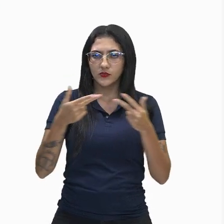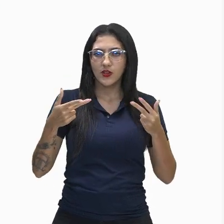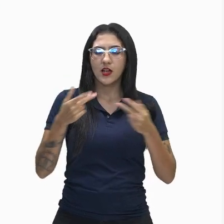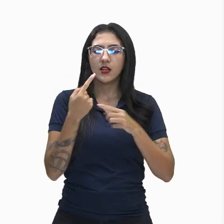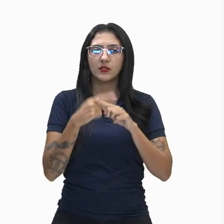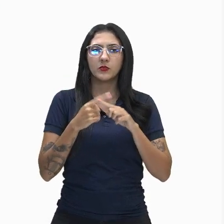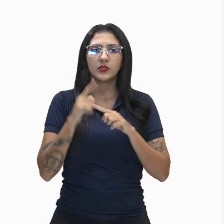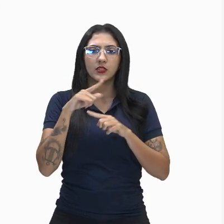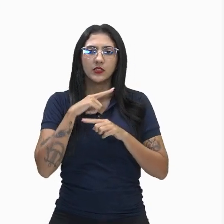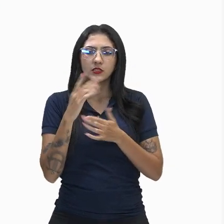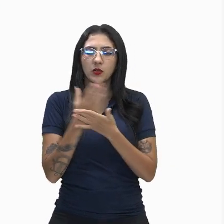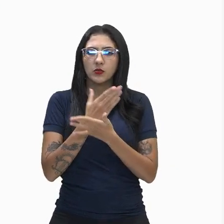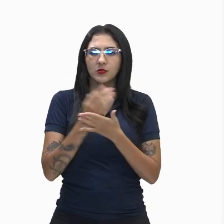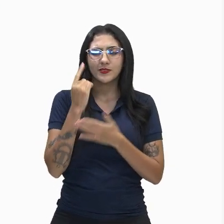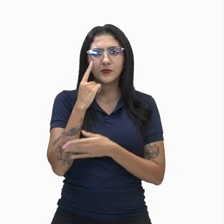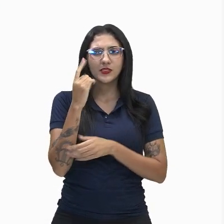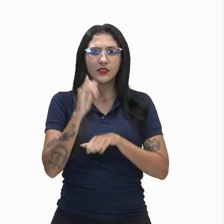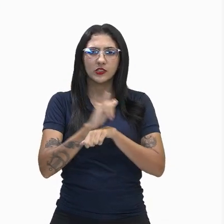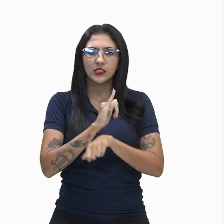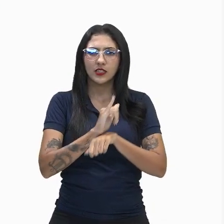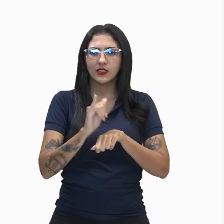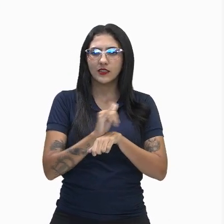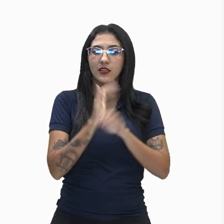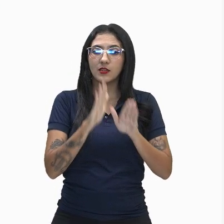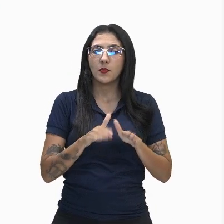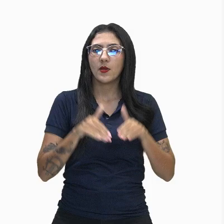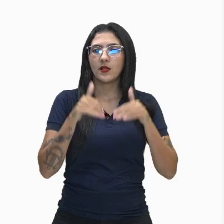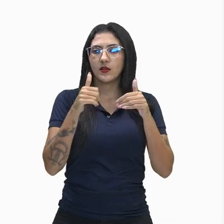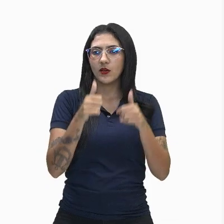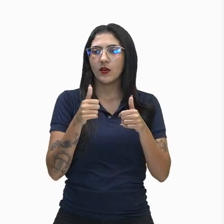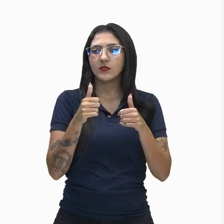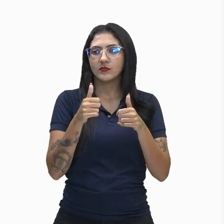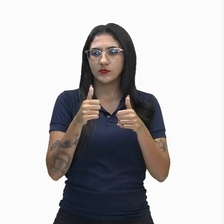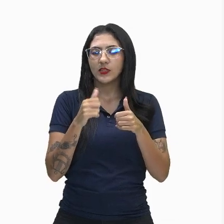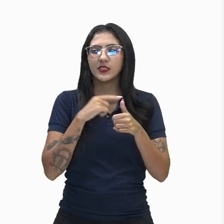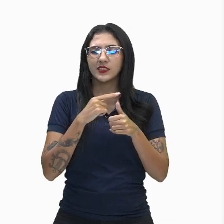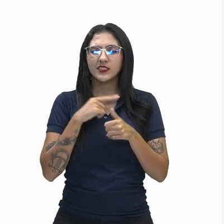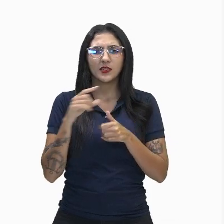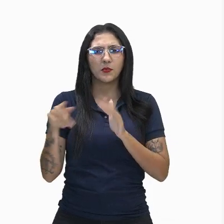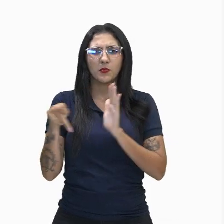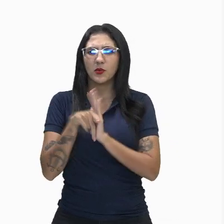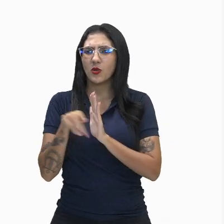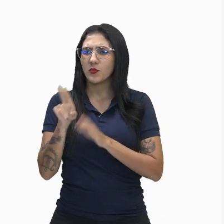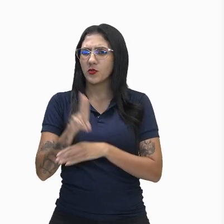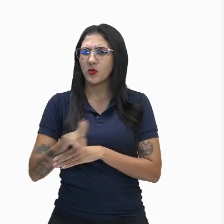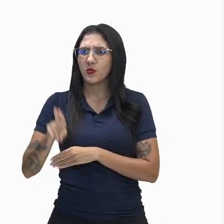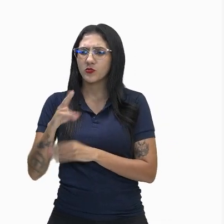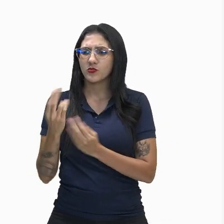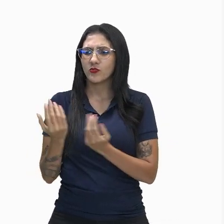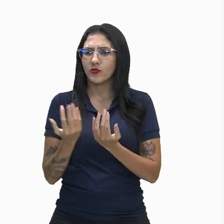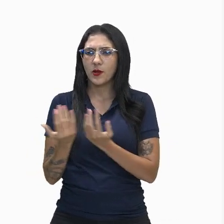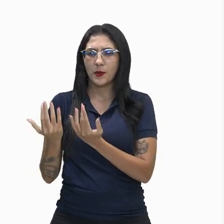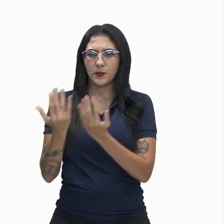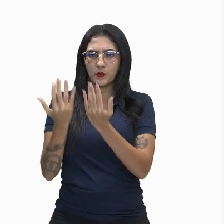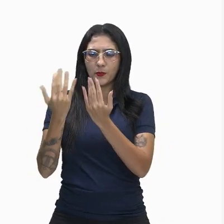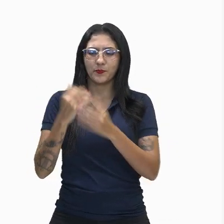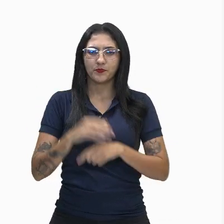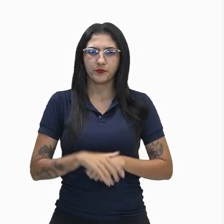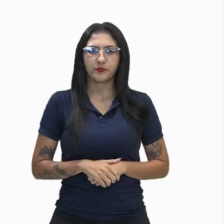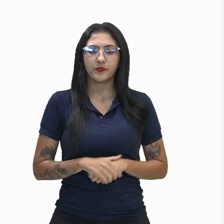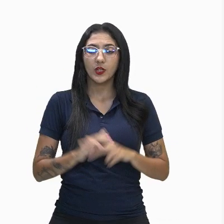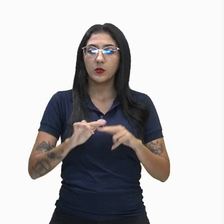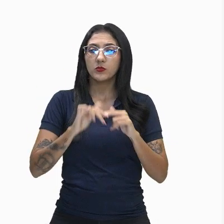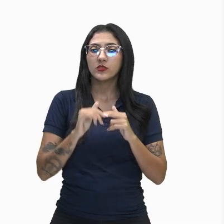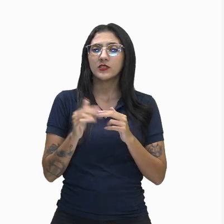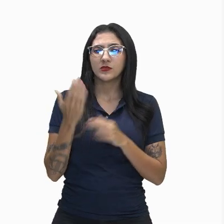buscava métodos energéticos mais eficientes do que o vapor, que dominava até então as tecnologias. Antes do motor de Otto, as